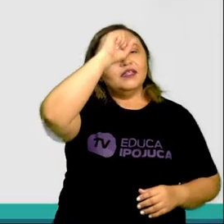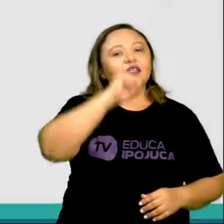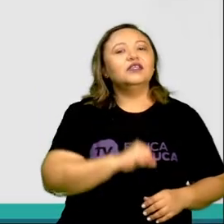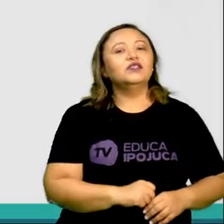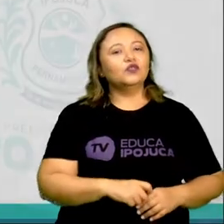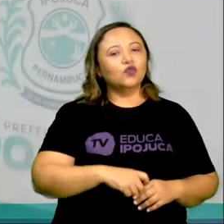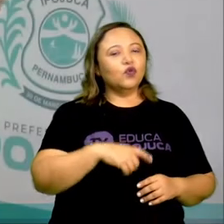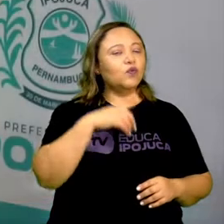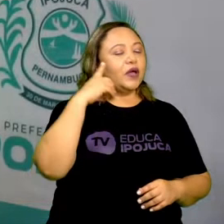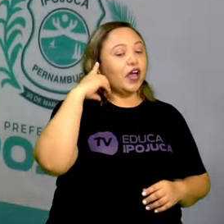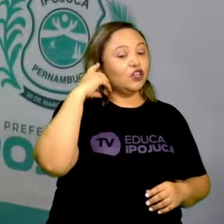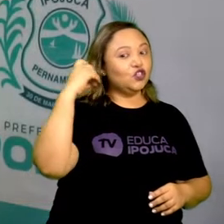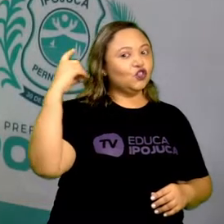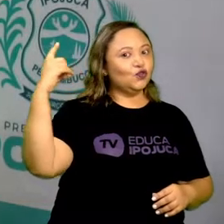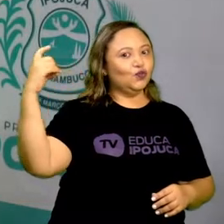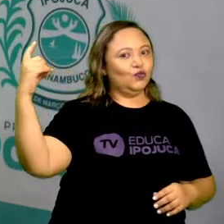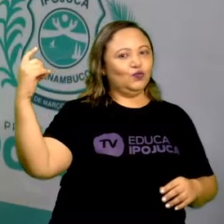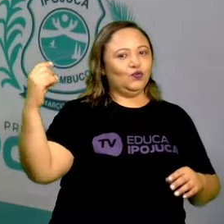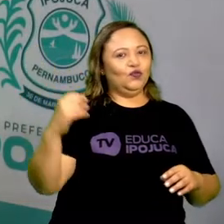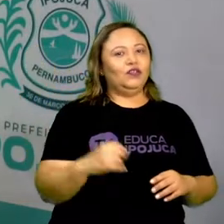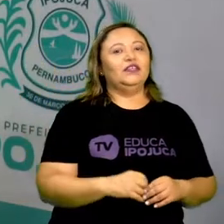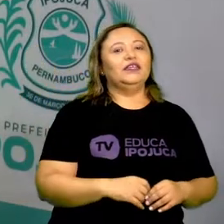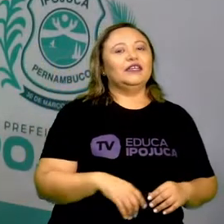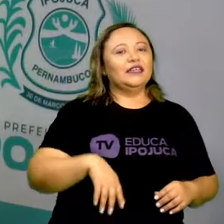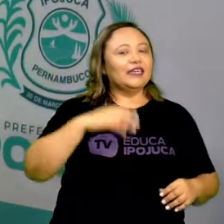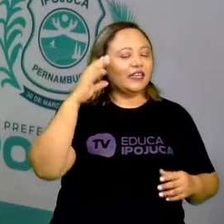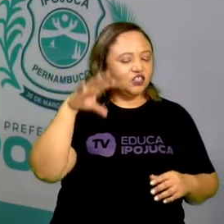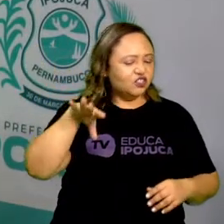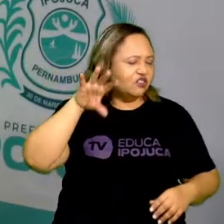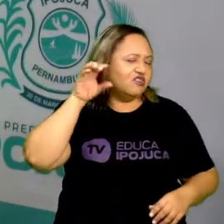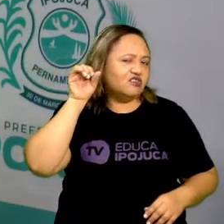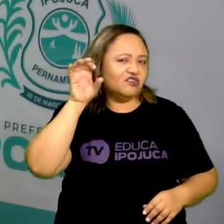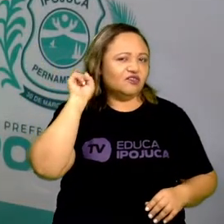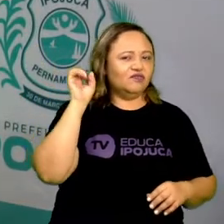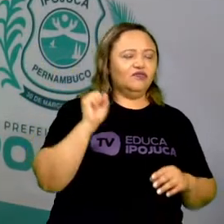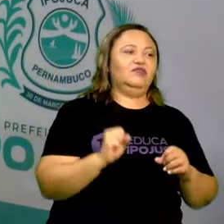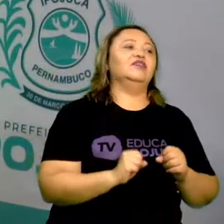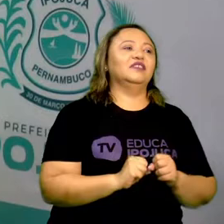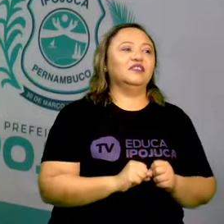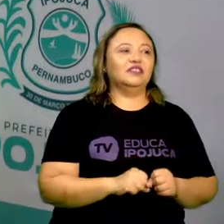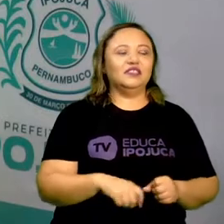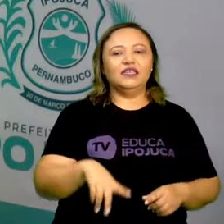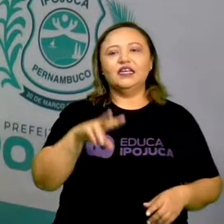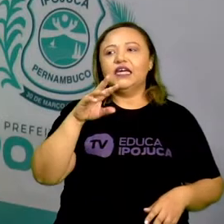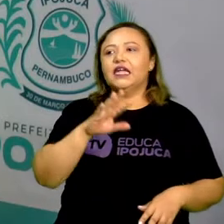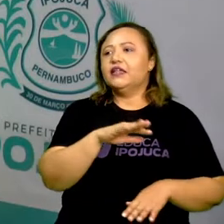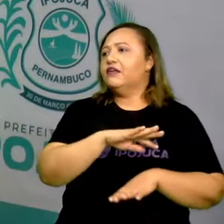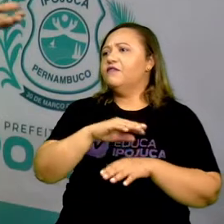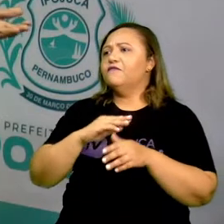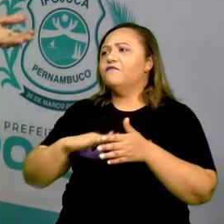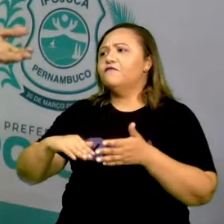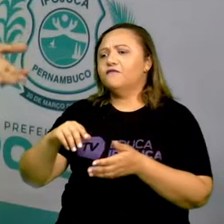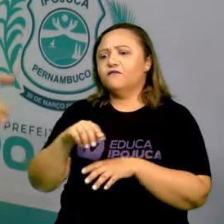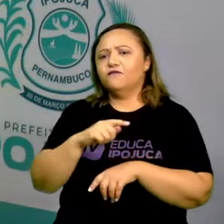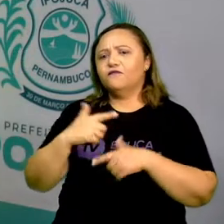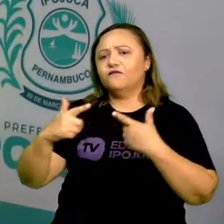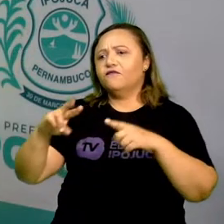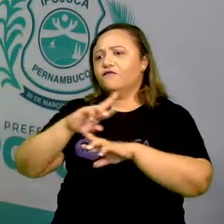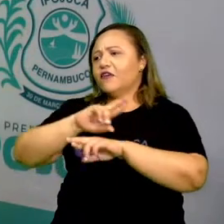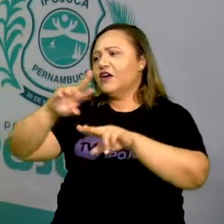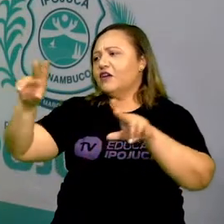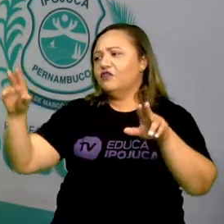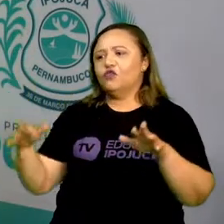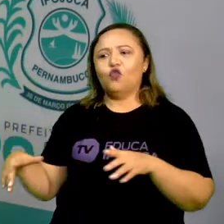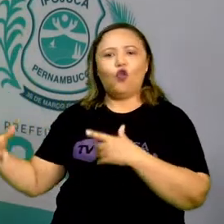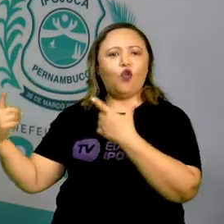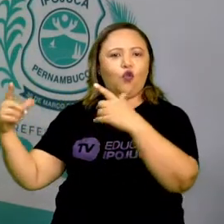são sons que a gente estamos sempre escutando e vindo de tantos lugares, não é